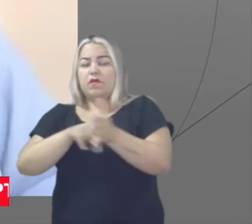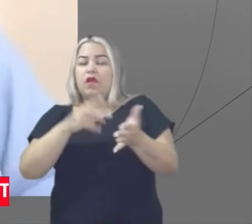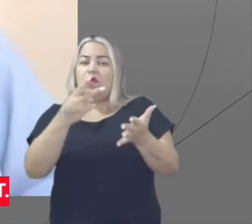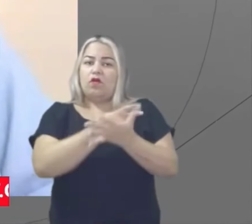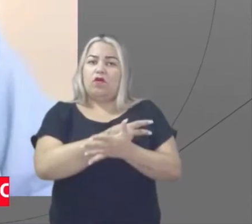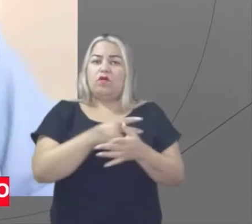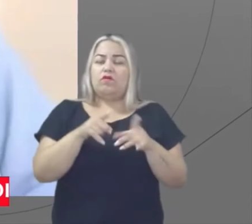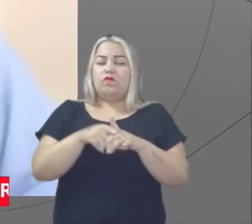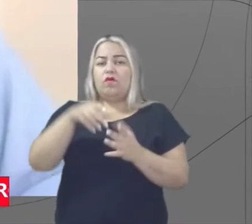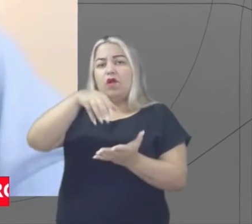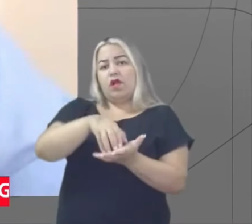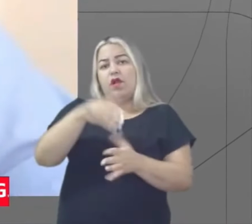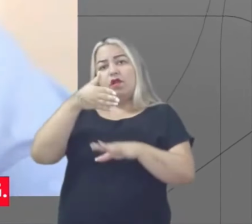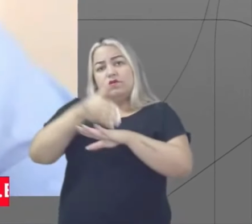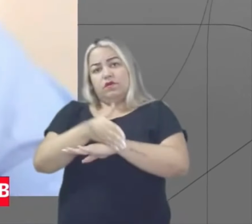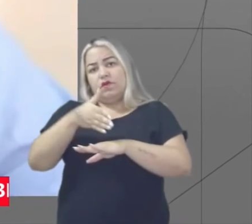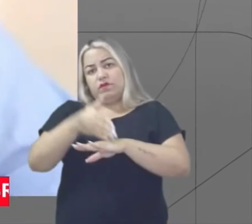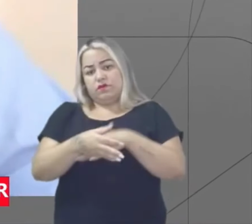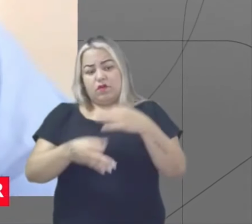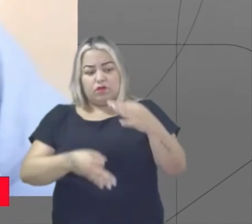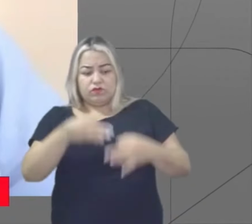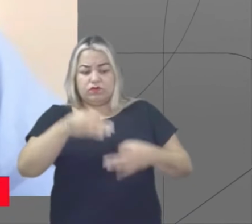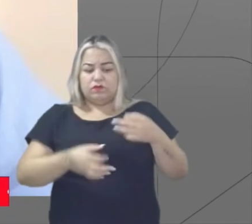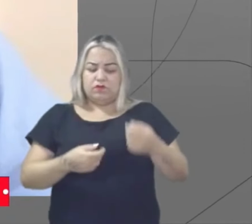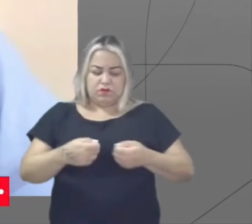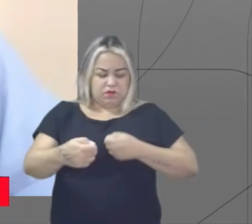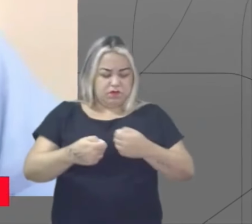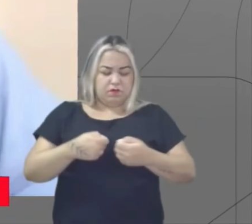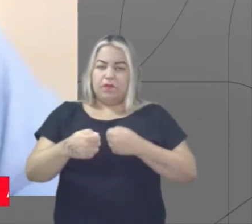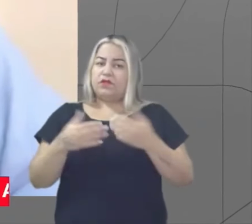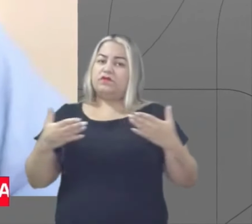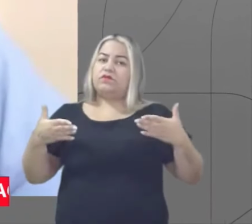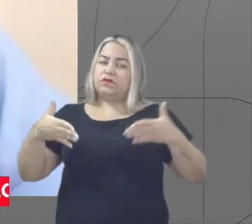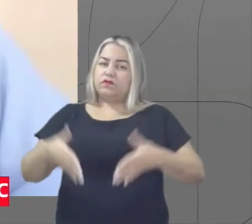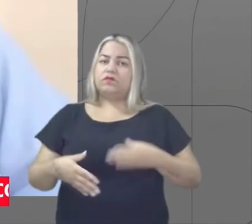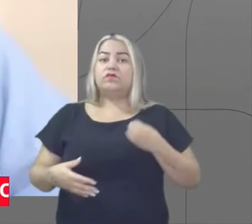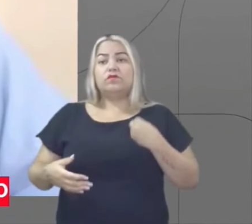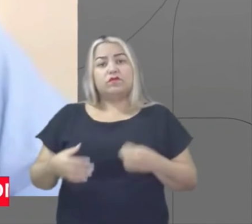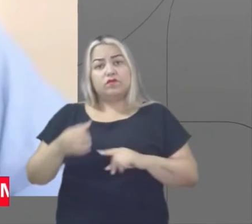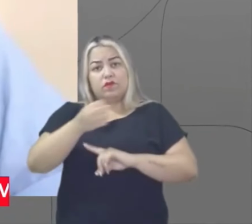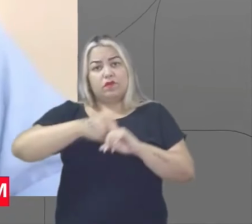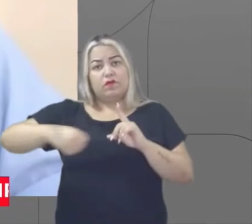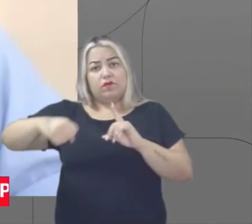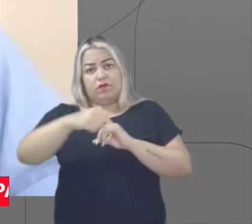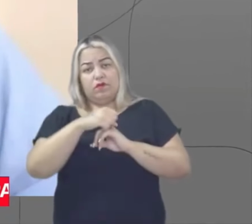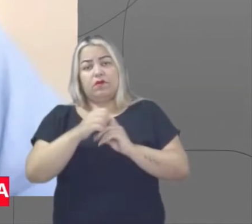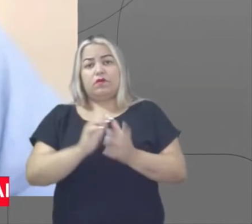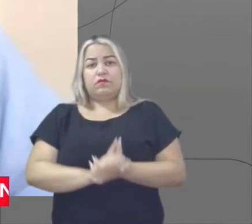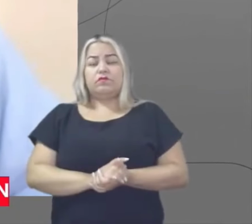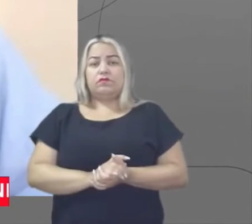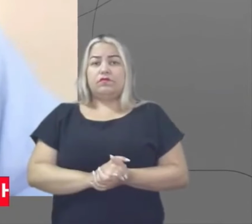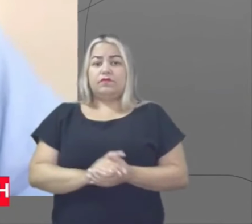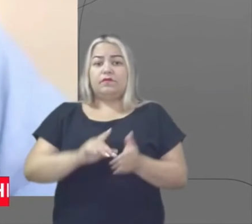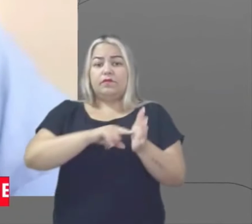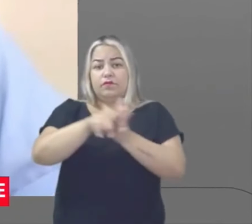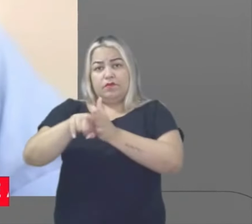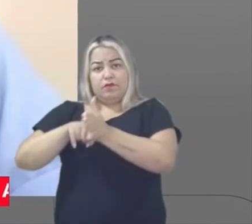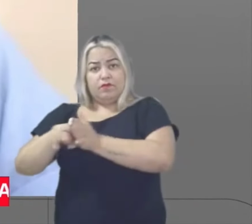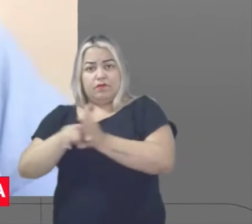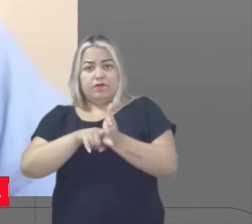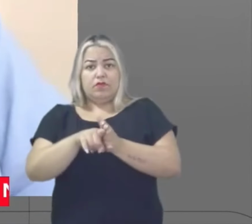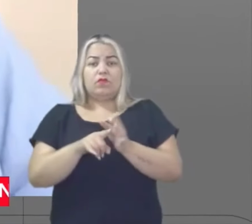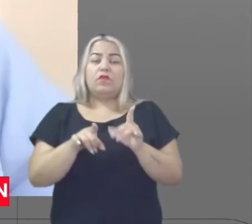órgão de acesso à justiça, controle externo, participação social, do que efetivamente o caráter investigativo.